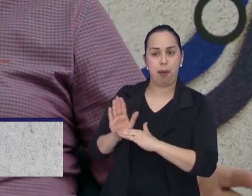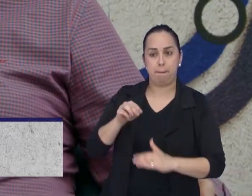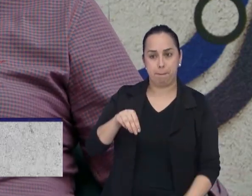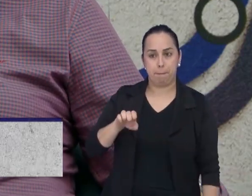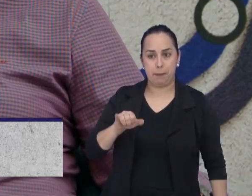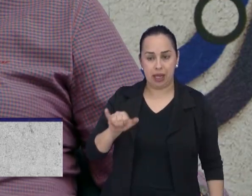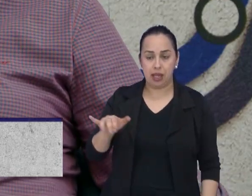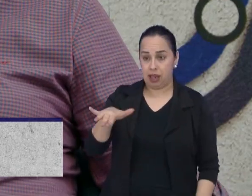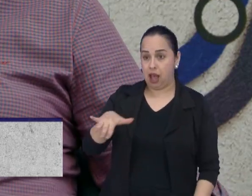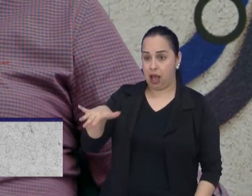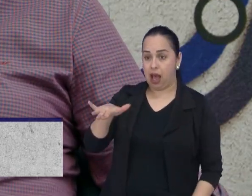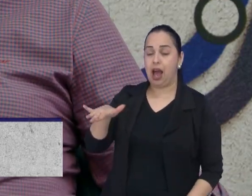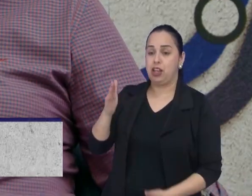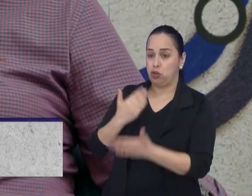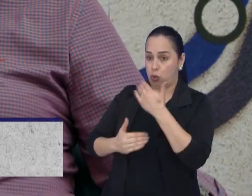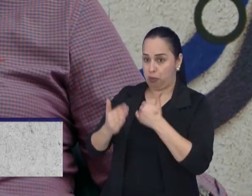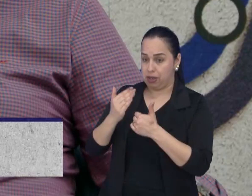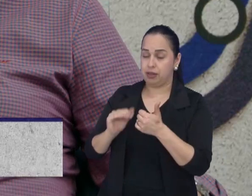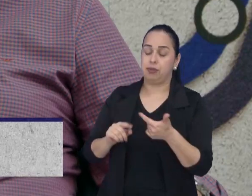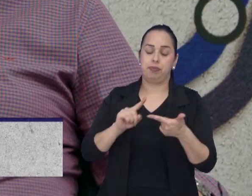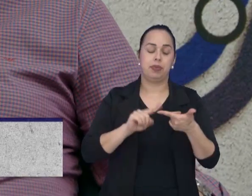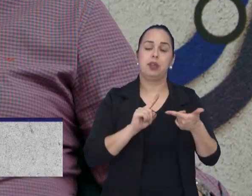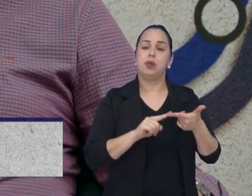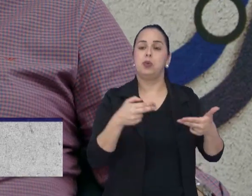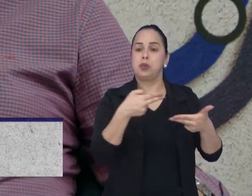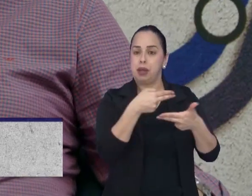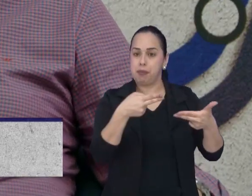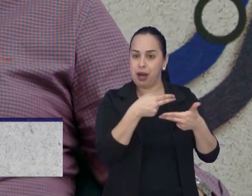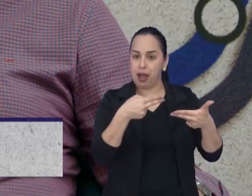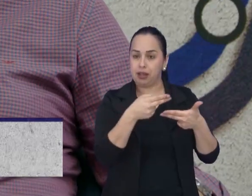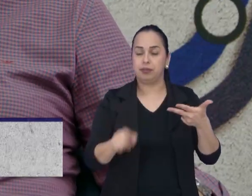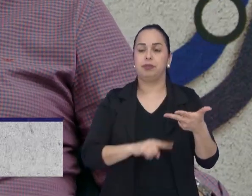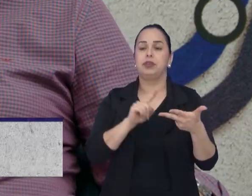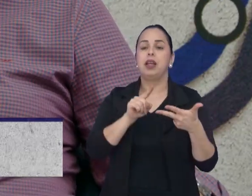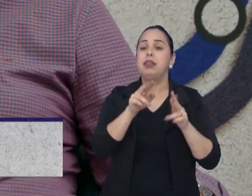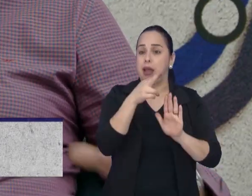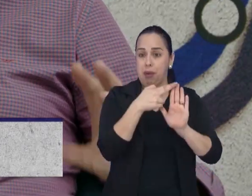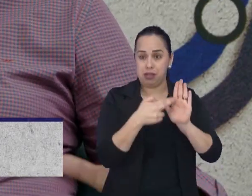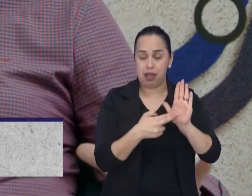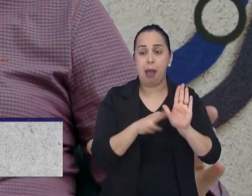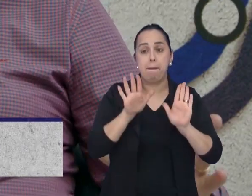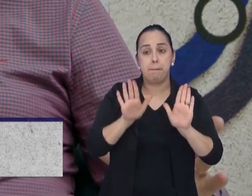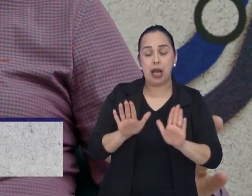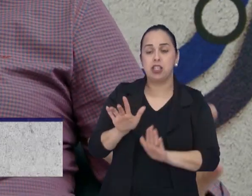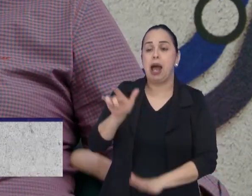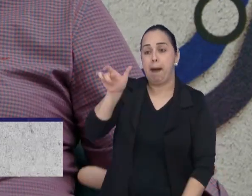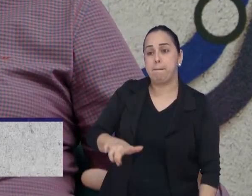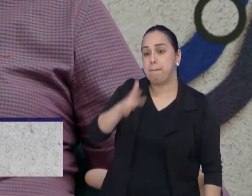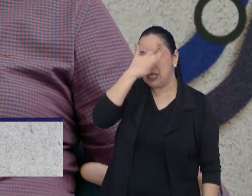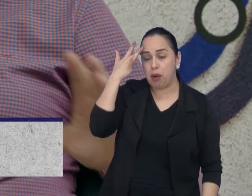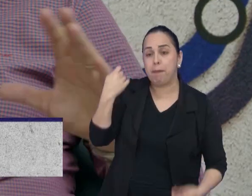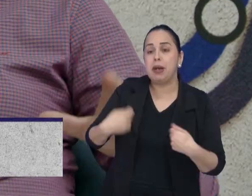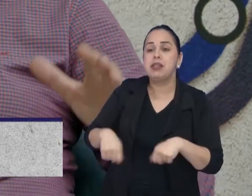na área de alimentos, eles podem se ajudar, o próprio Sebrae também tem as bulas, mas, claro, a pessoa primeiro precisa